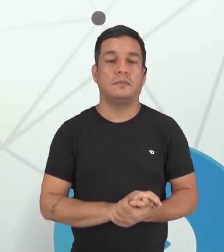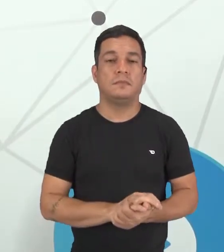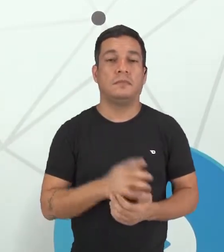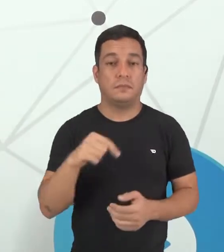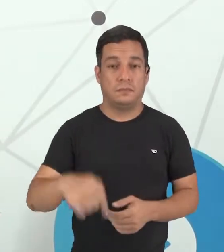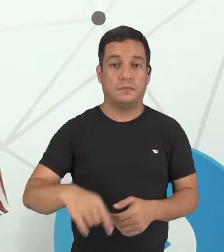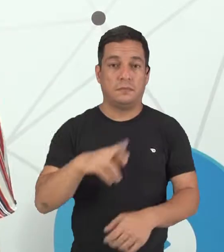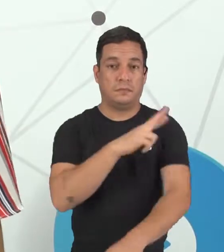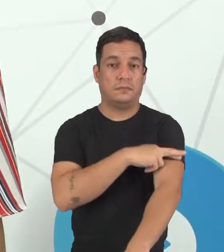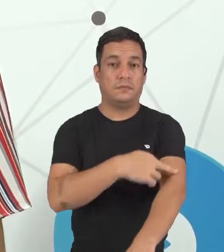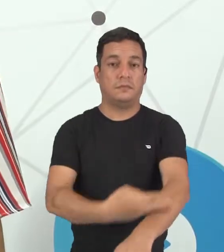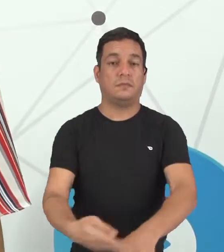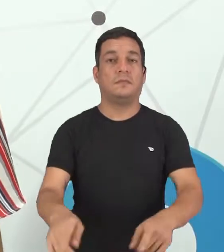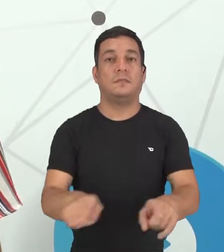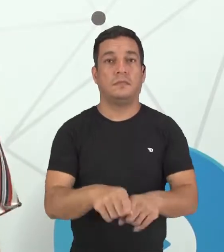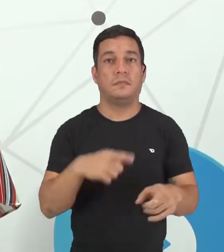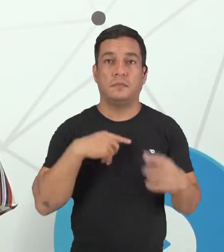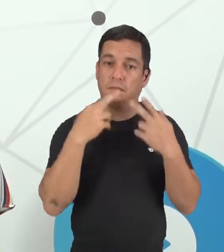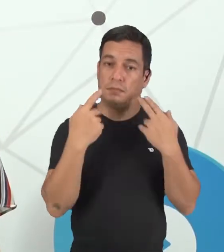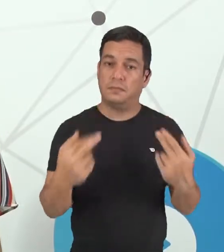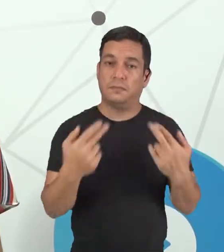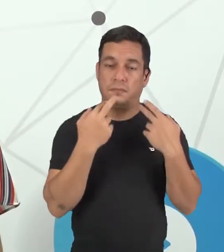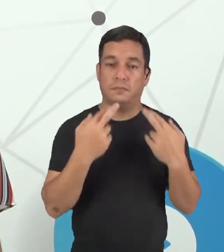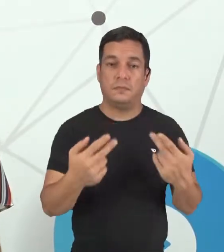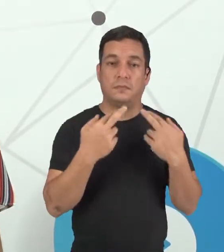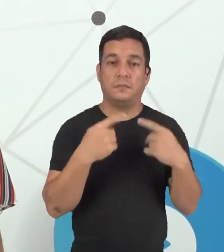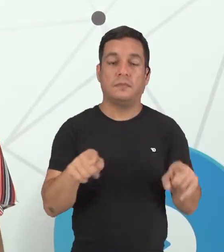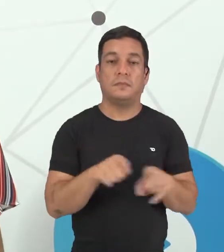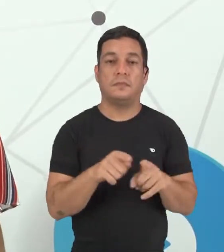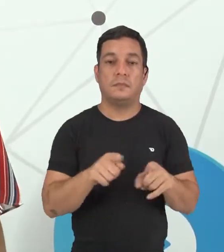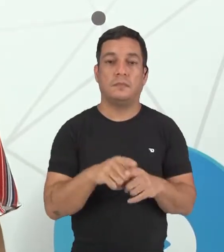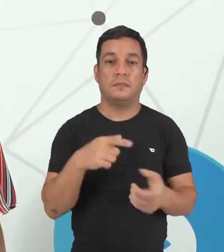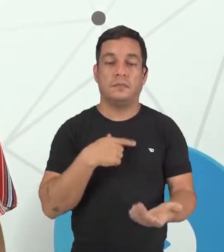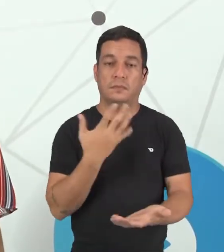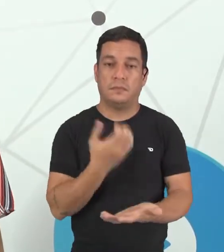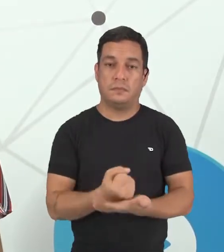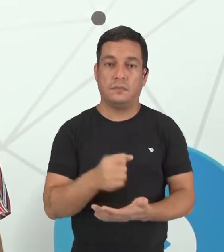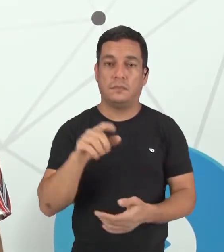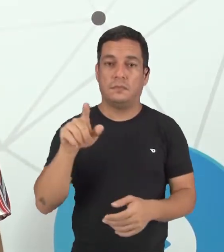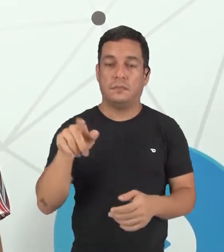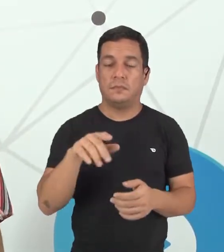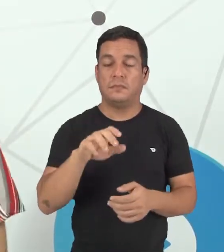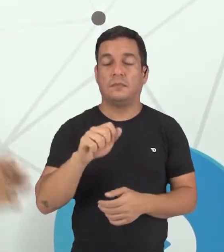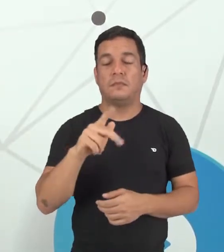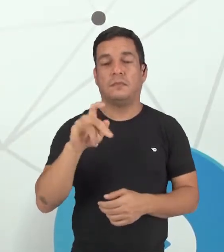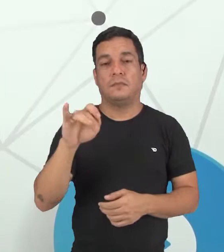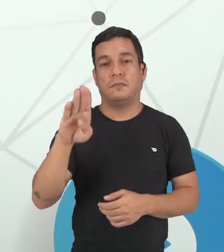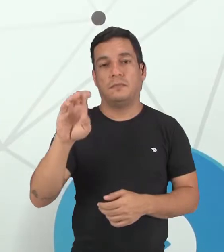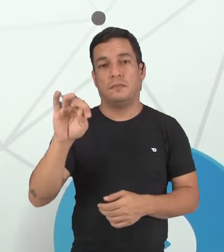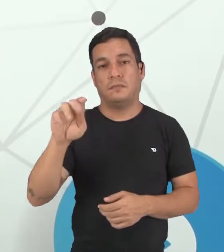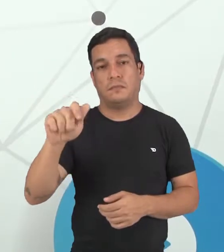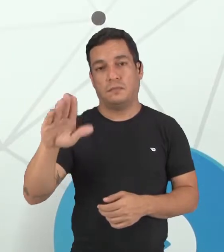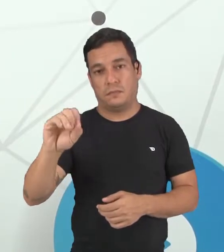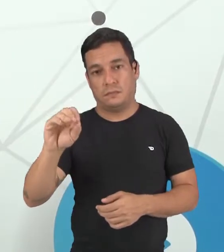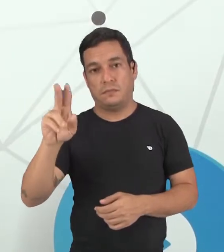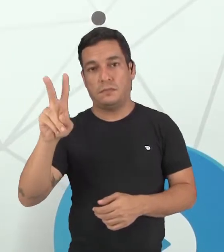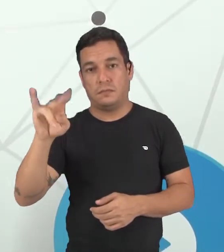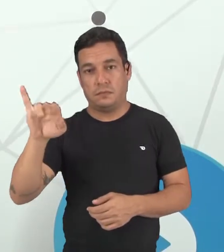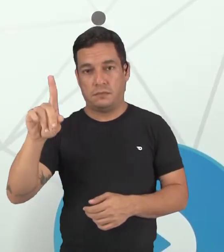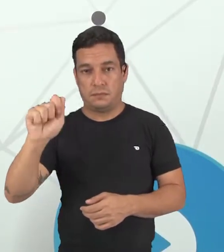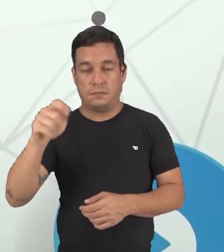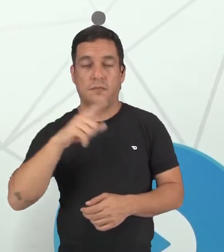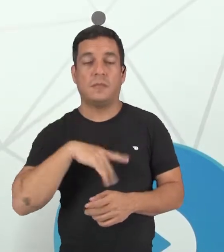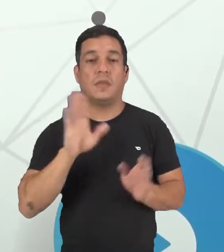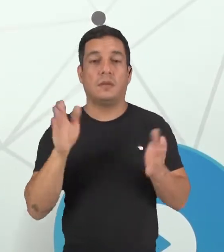aí, aqui em Rio Branco, nós também temos uma novidade, que é o aplicativo Botão da Vida. Ele funciona especificamente para